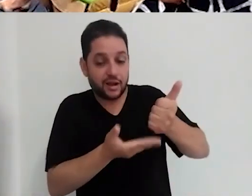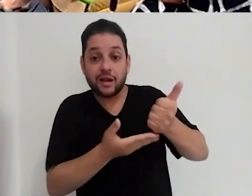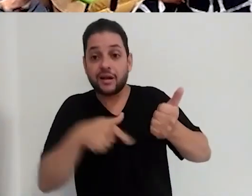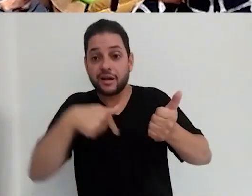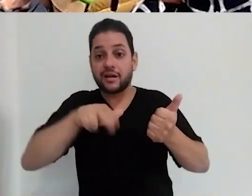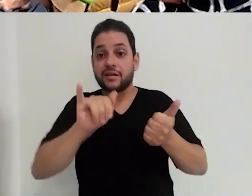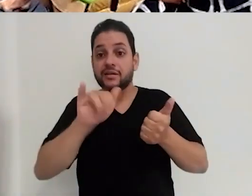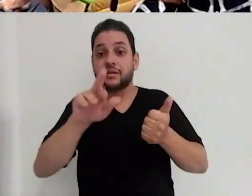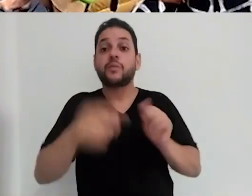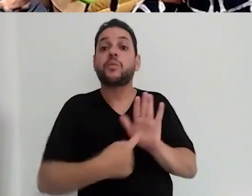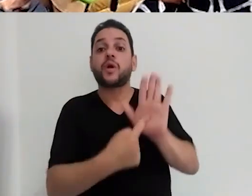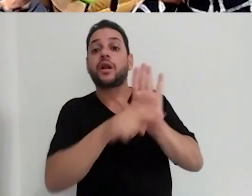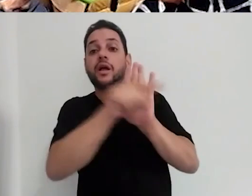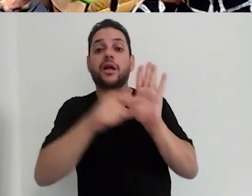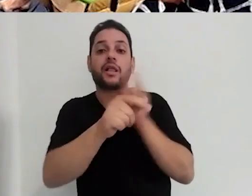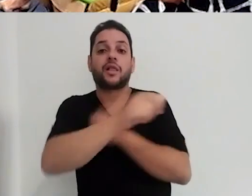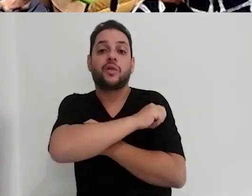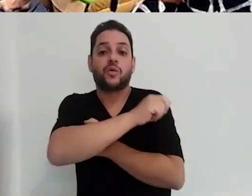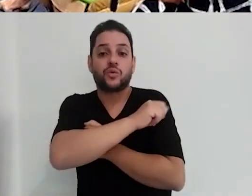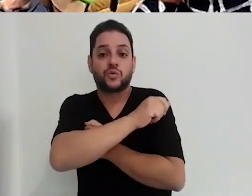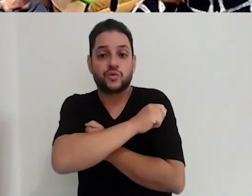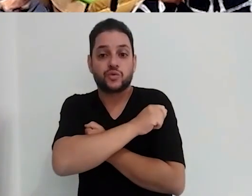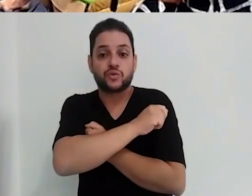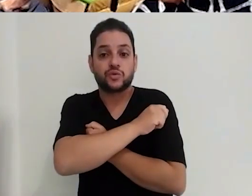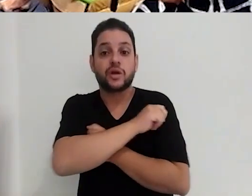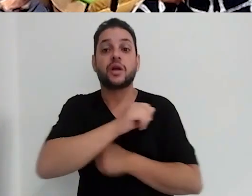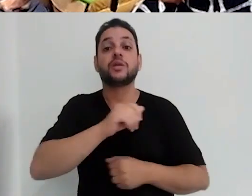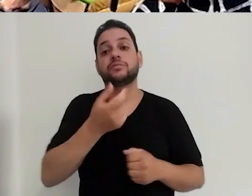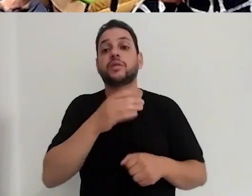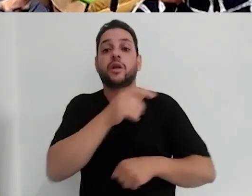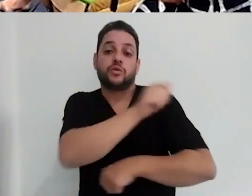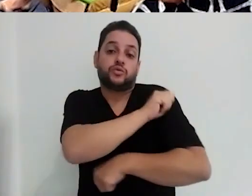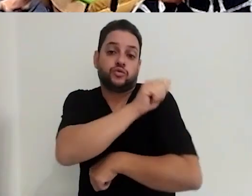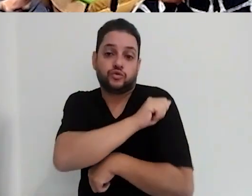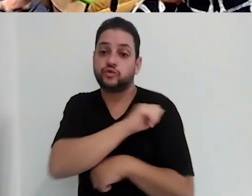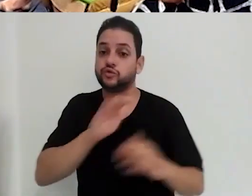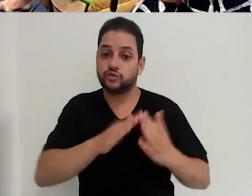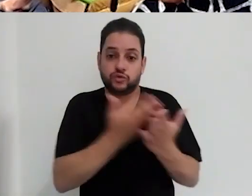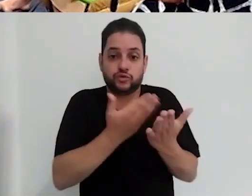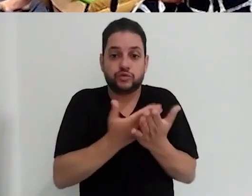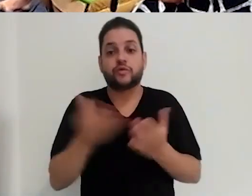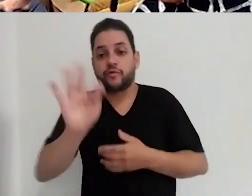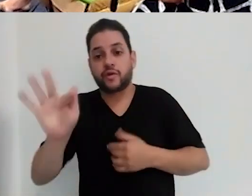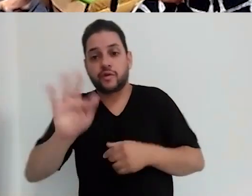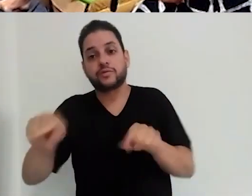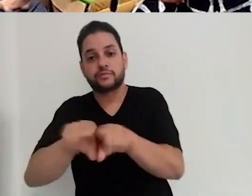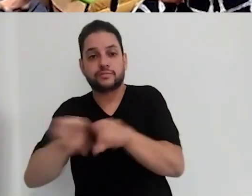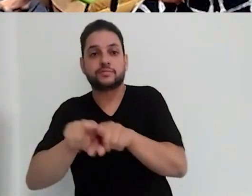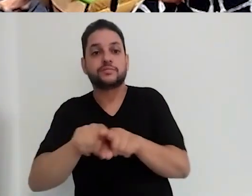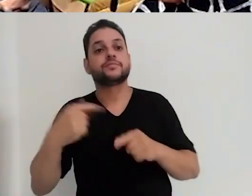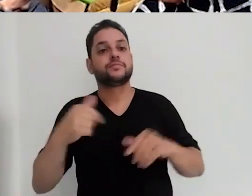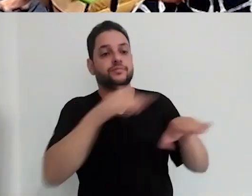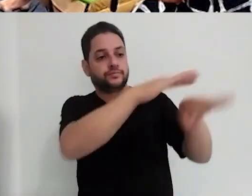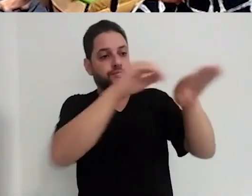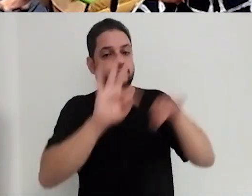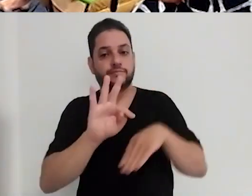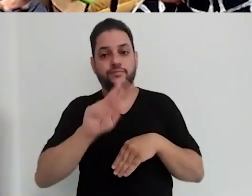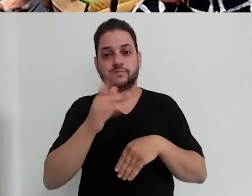os alunos, alunos de colégio e alunos de faculdade também. O Thiago, foi chamado para falar em muitas faculdades,